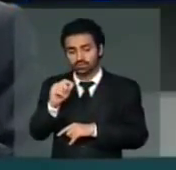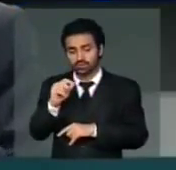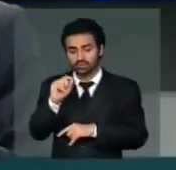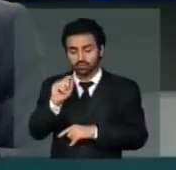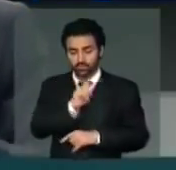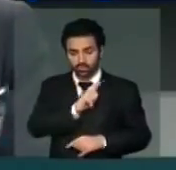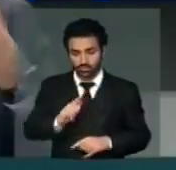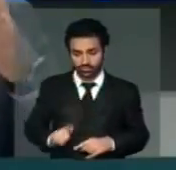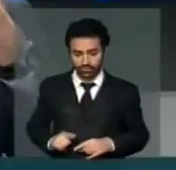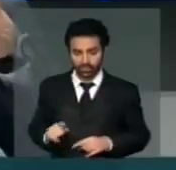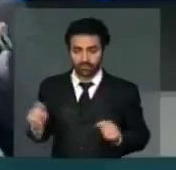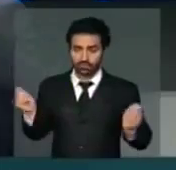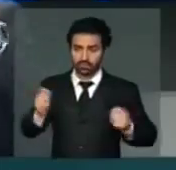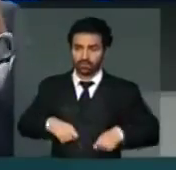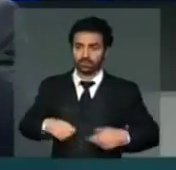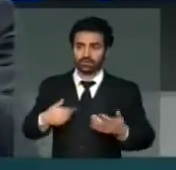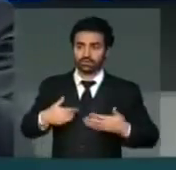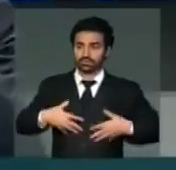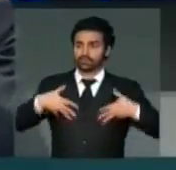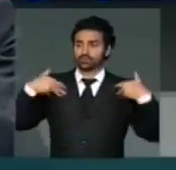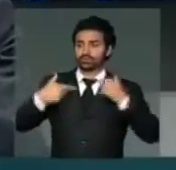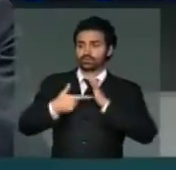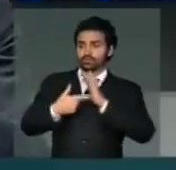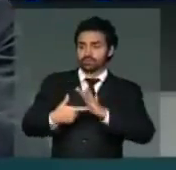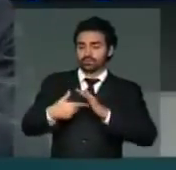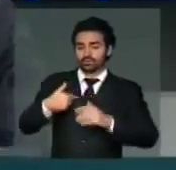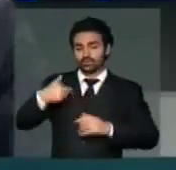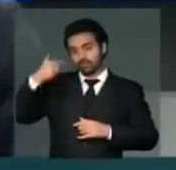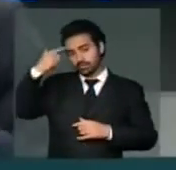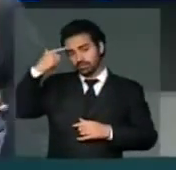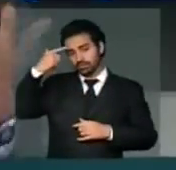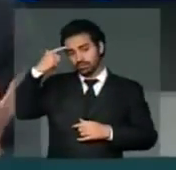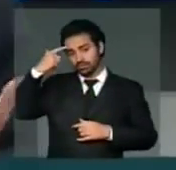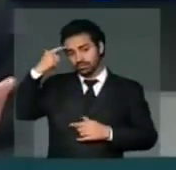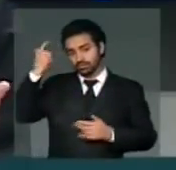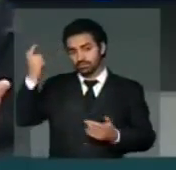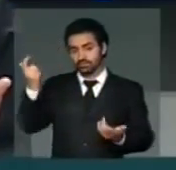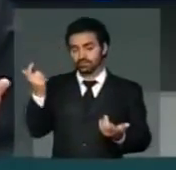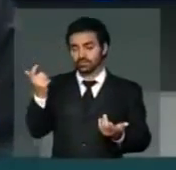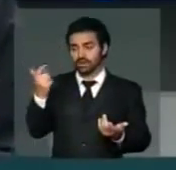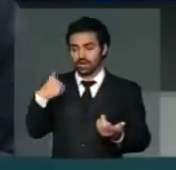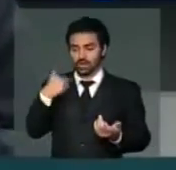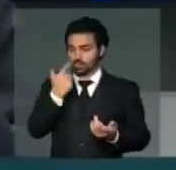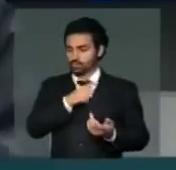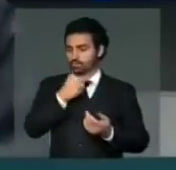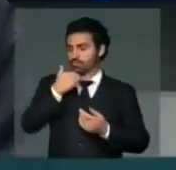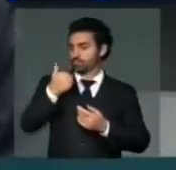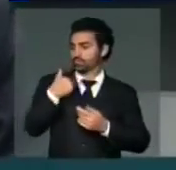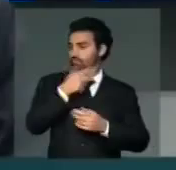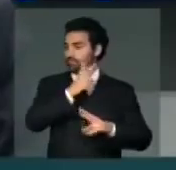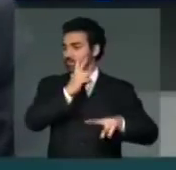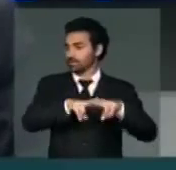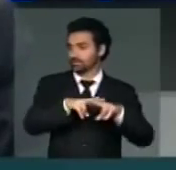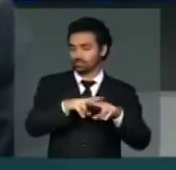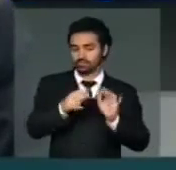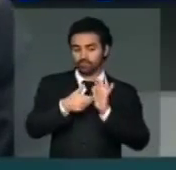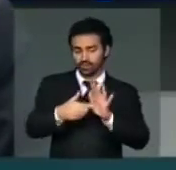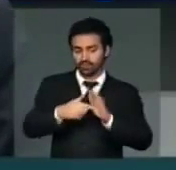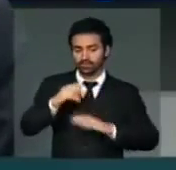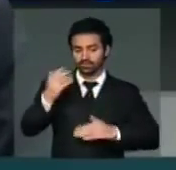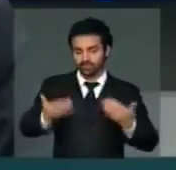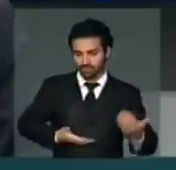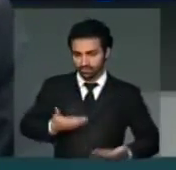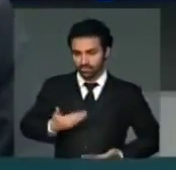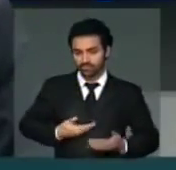governo poderia, digamos, raciocinando em termos eleitorais, capitalizar, porque mostraria serviço e